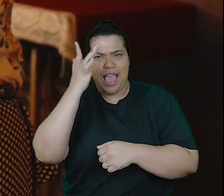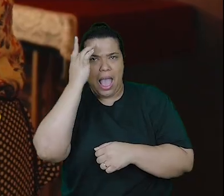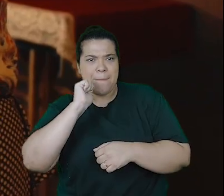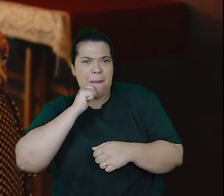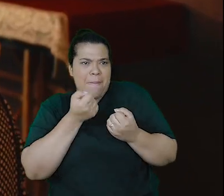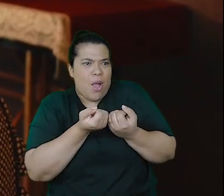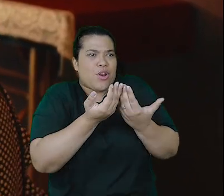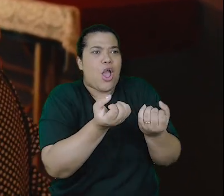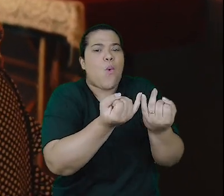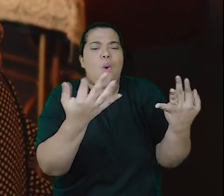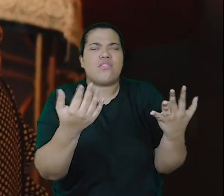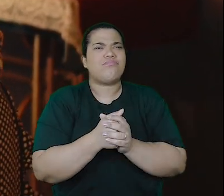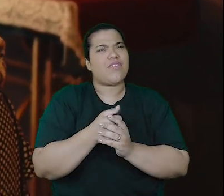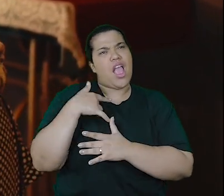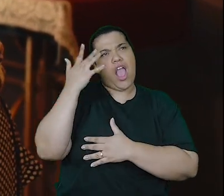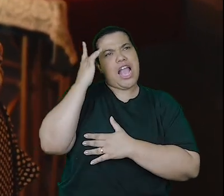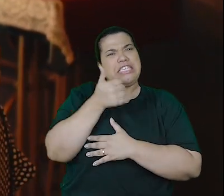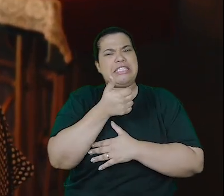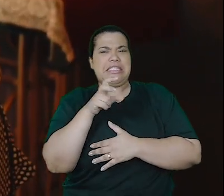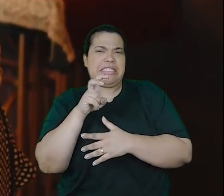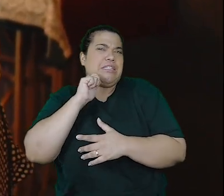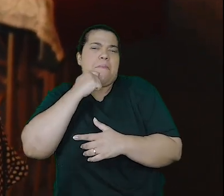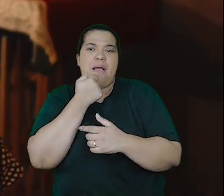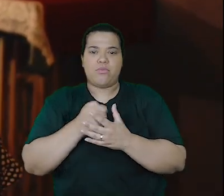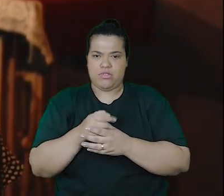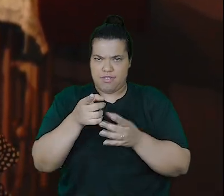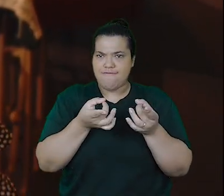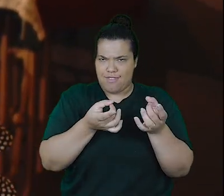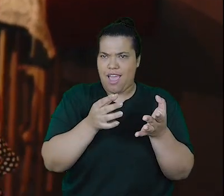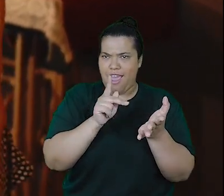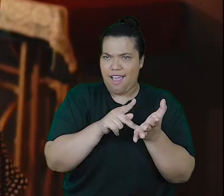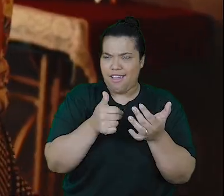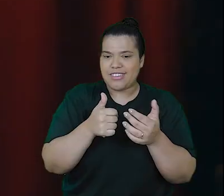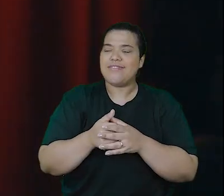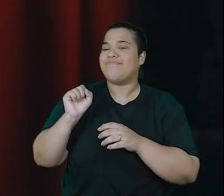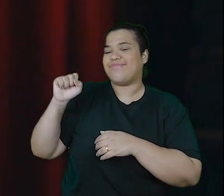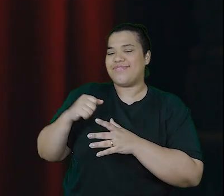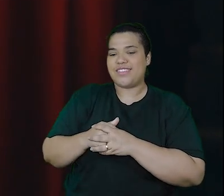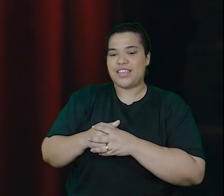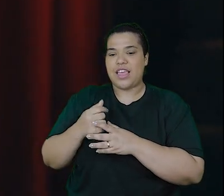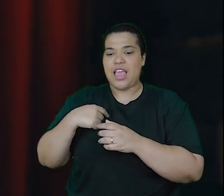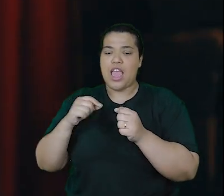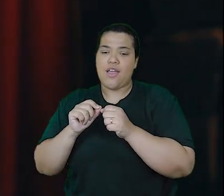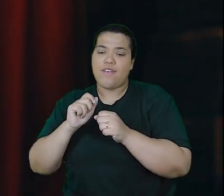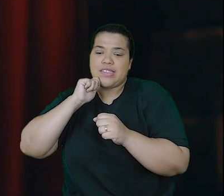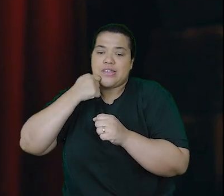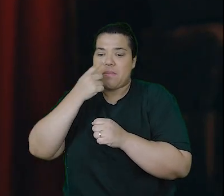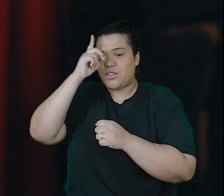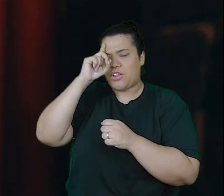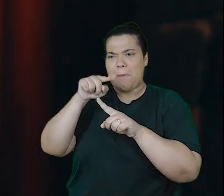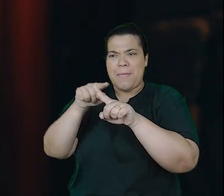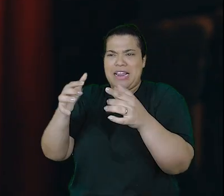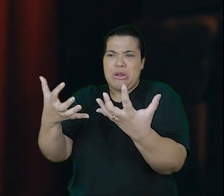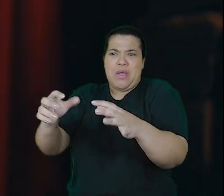amanhã? Vou fazer uns 15 pão, acho. A senhora vende, né? Vendo. Eles não querem que eu faça o pão, eles não querem que eu